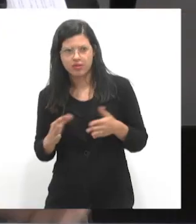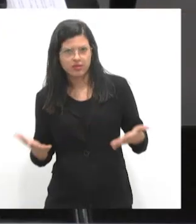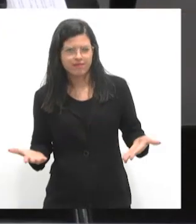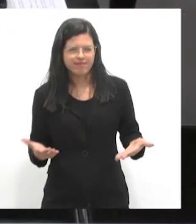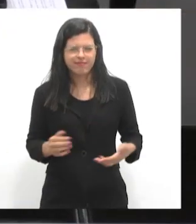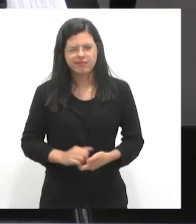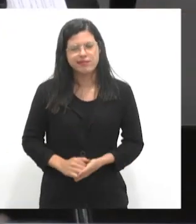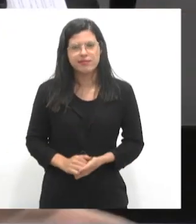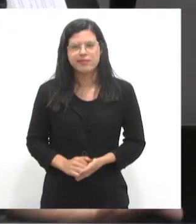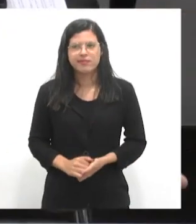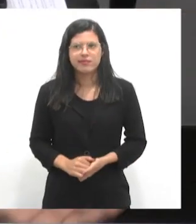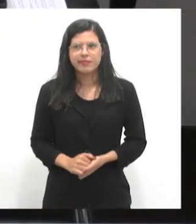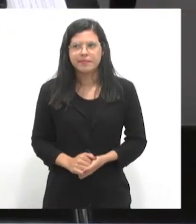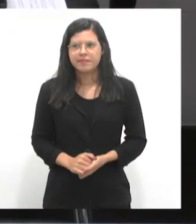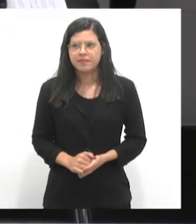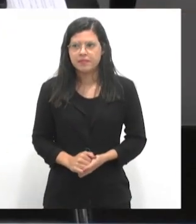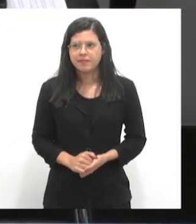né?